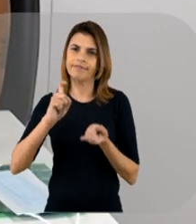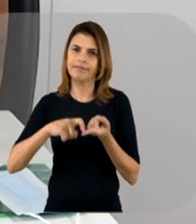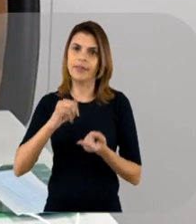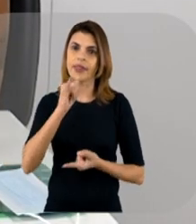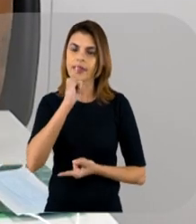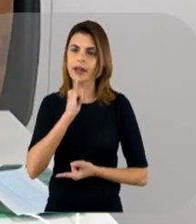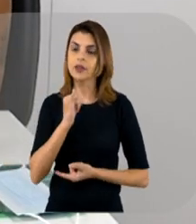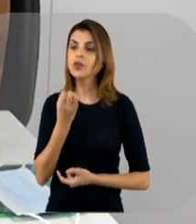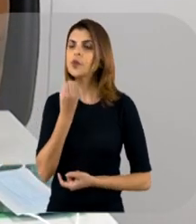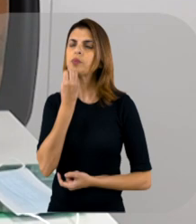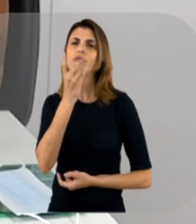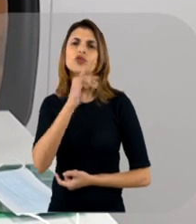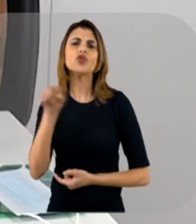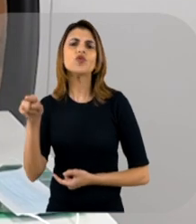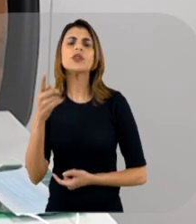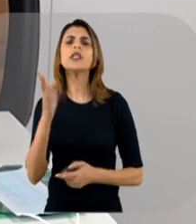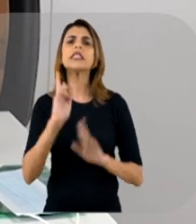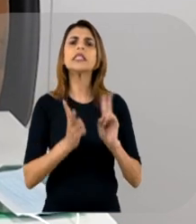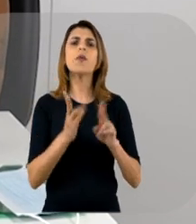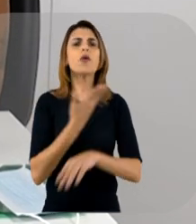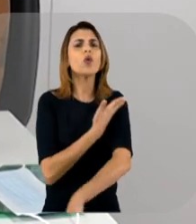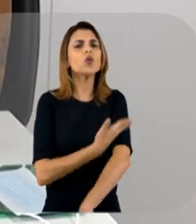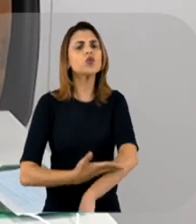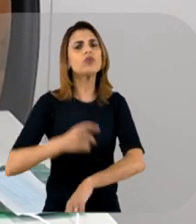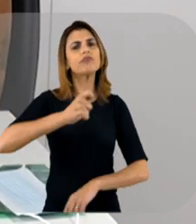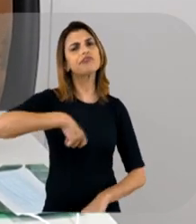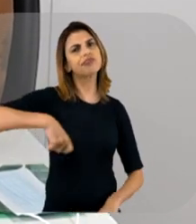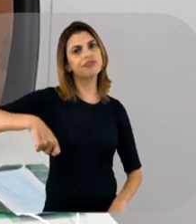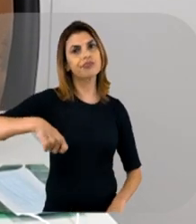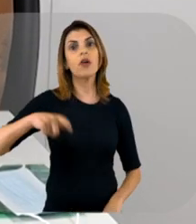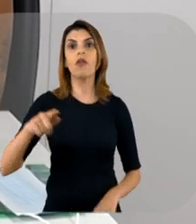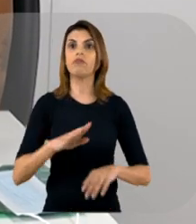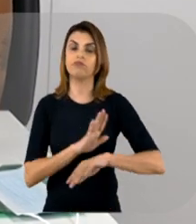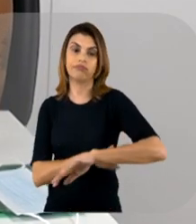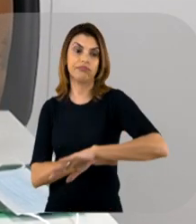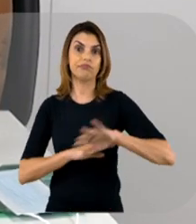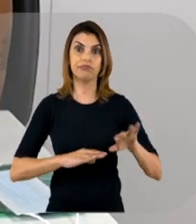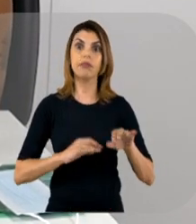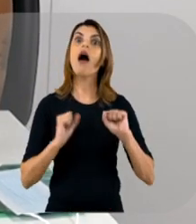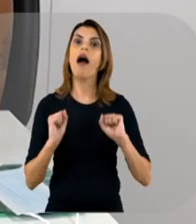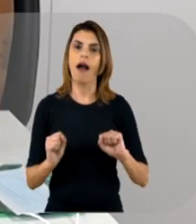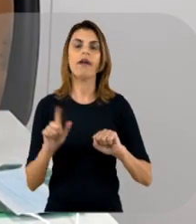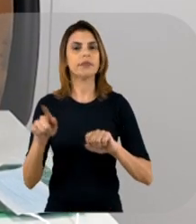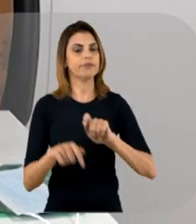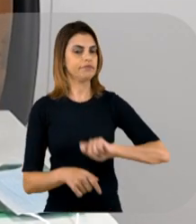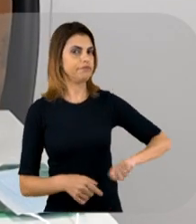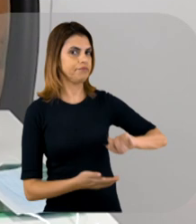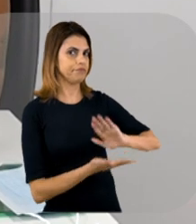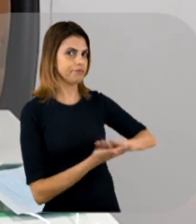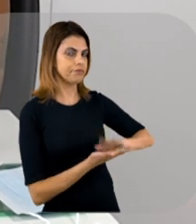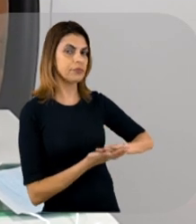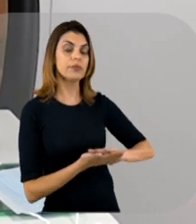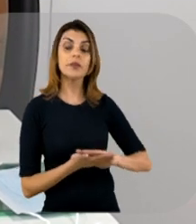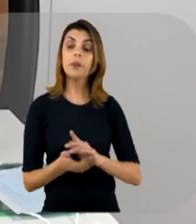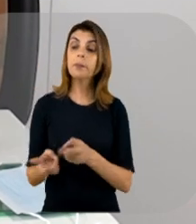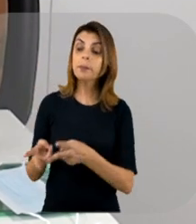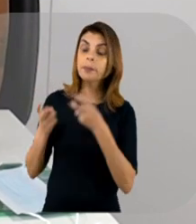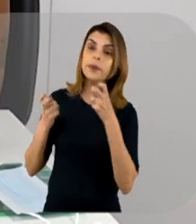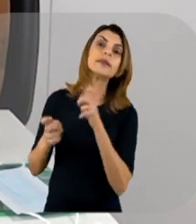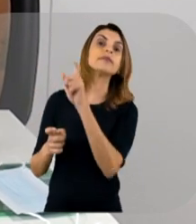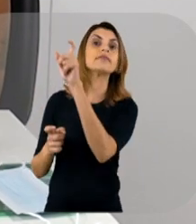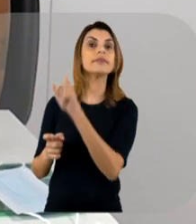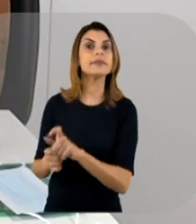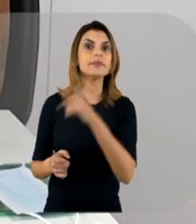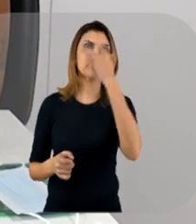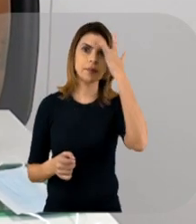tudo bem Qual que é a sua mão dominante você é destra Então dessa forma a gente tenta reconhecer